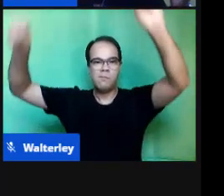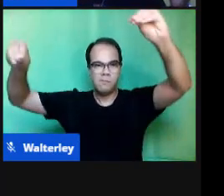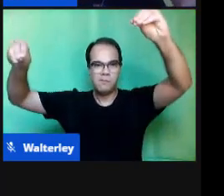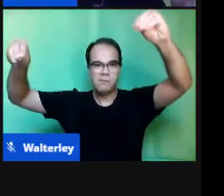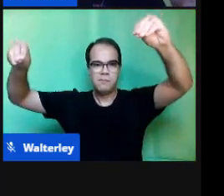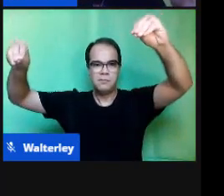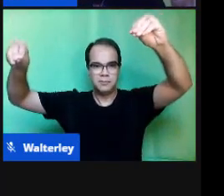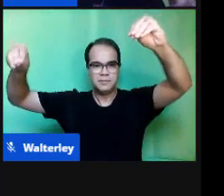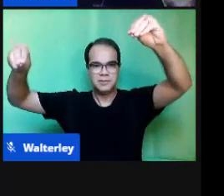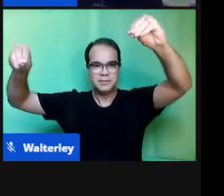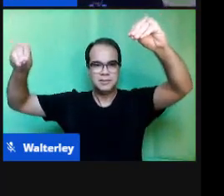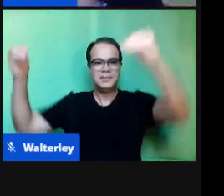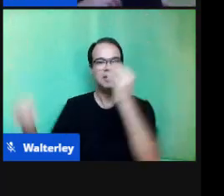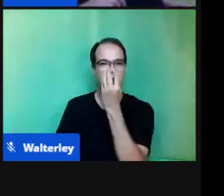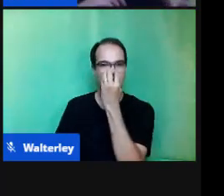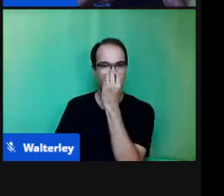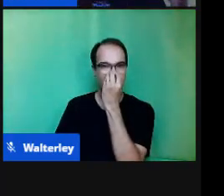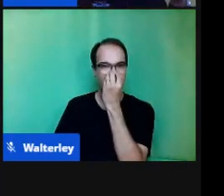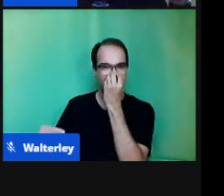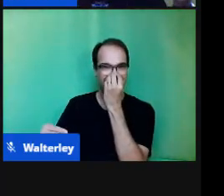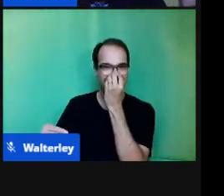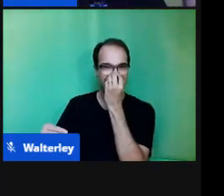num circo uma exibição